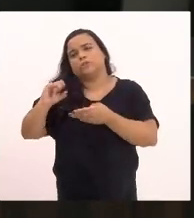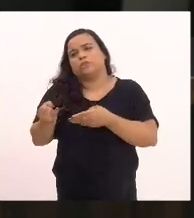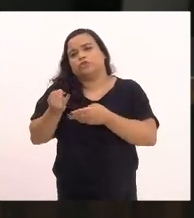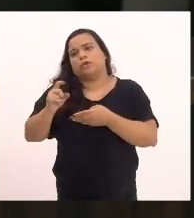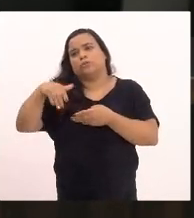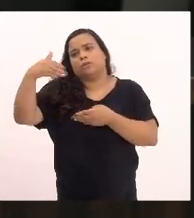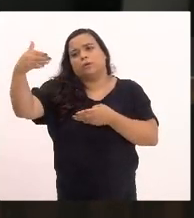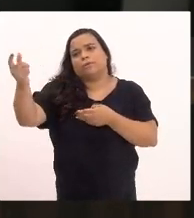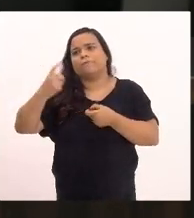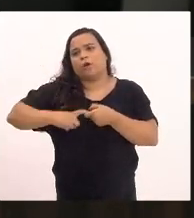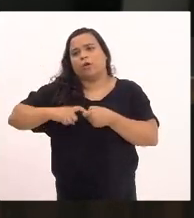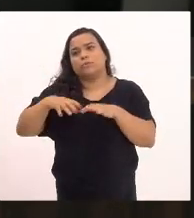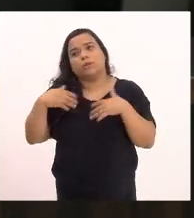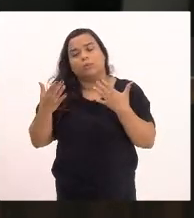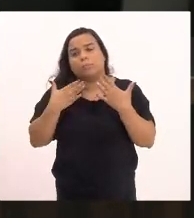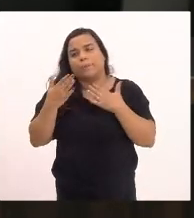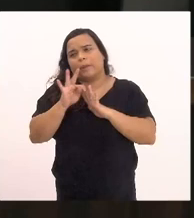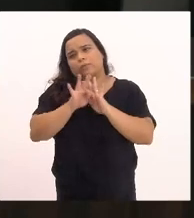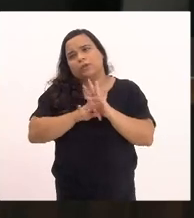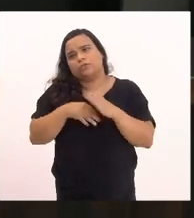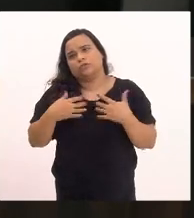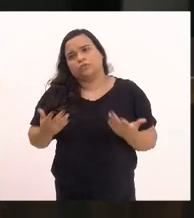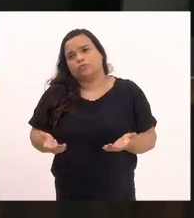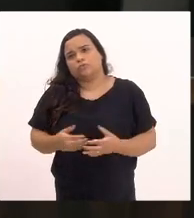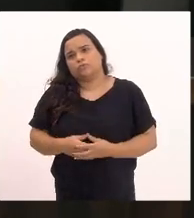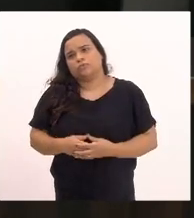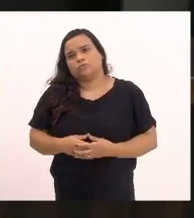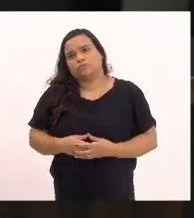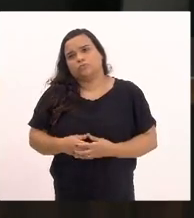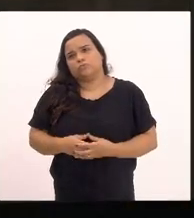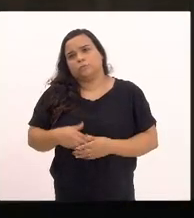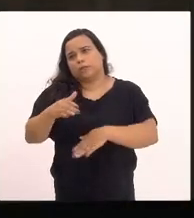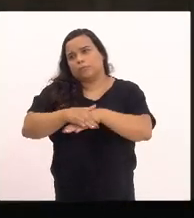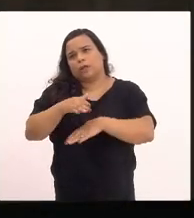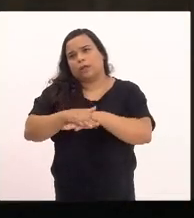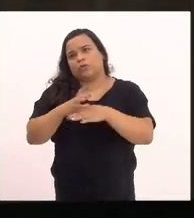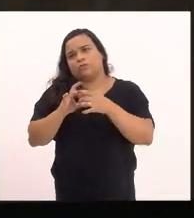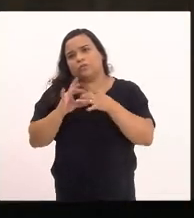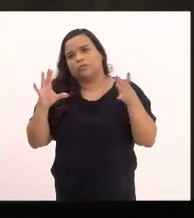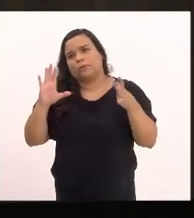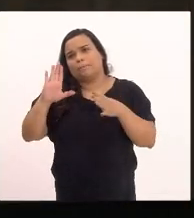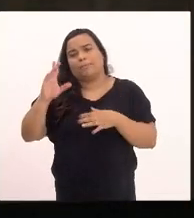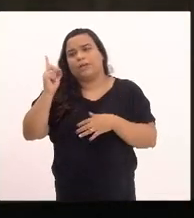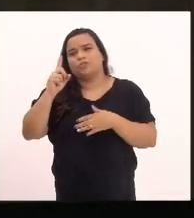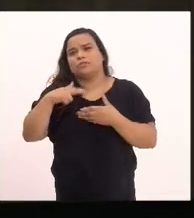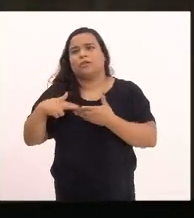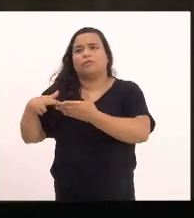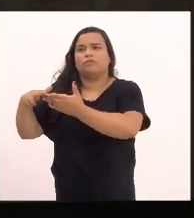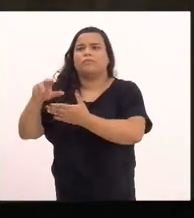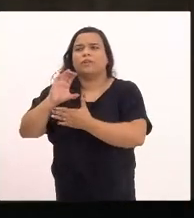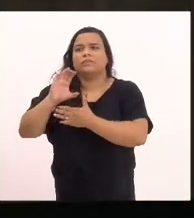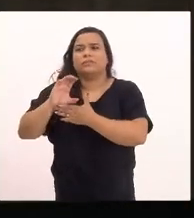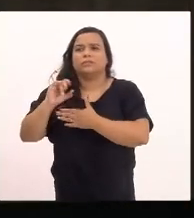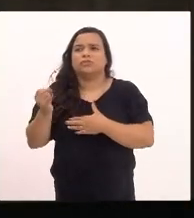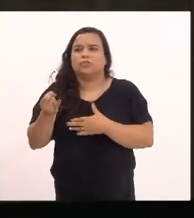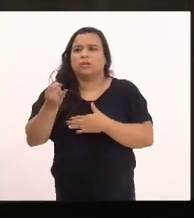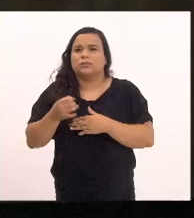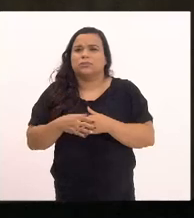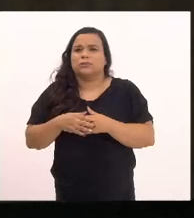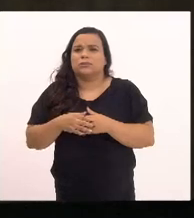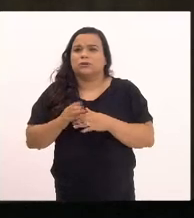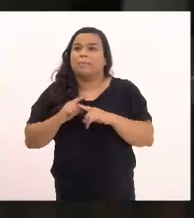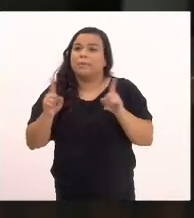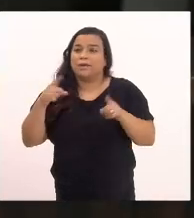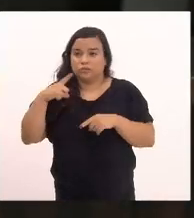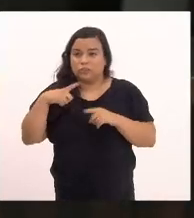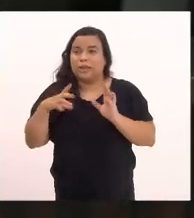bom termo no texto. Ele passa a ser autorizativo. Sim, mas não vai à CCJ, deu parecer aqui? Você deu aqui, mas tem mais